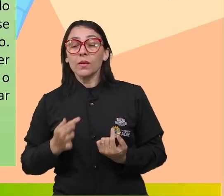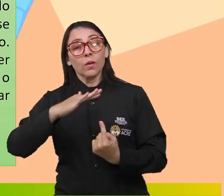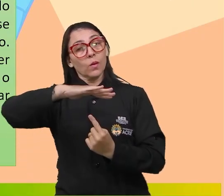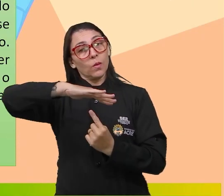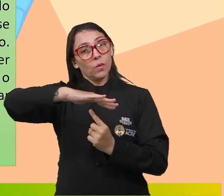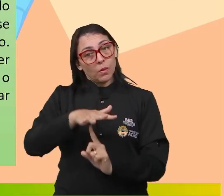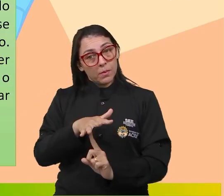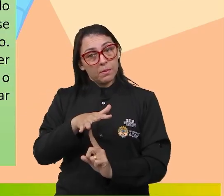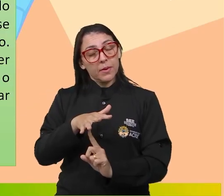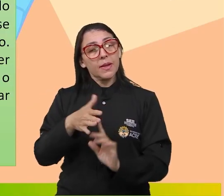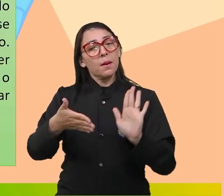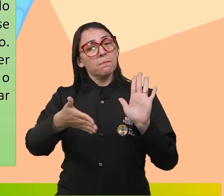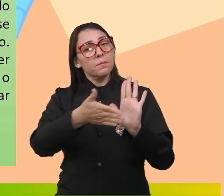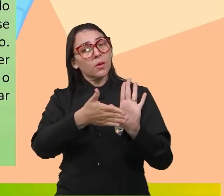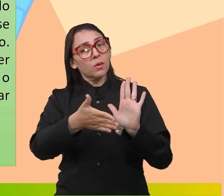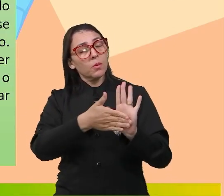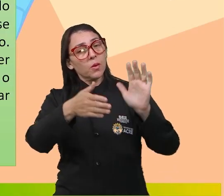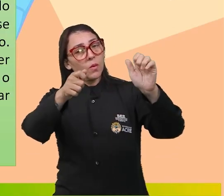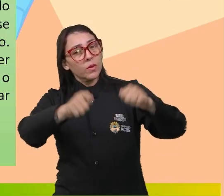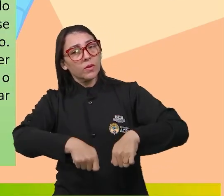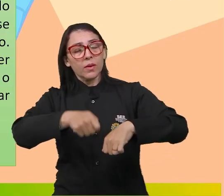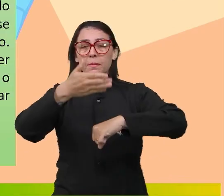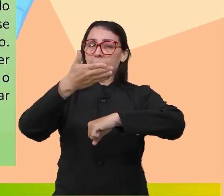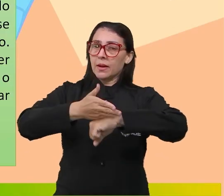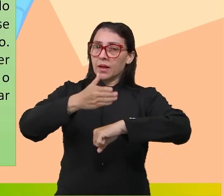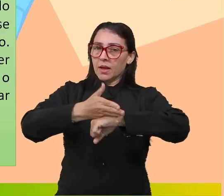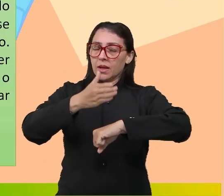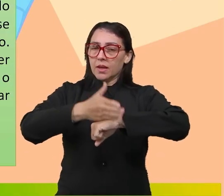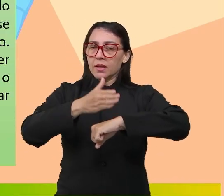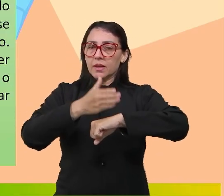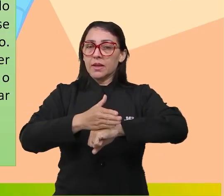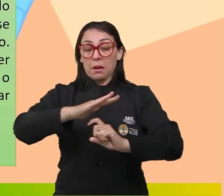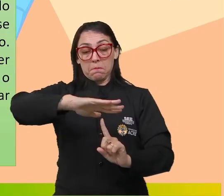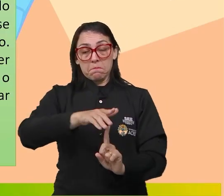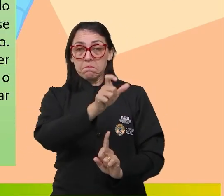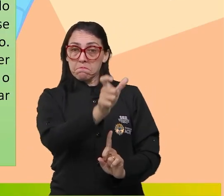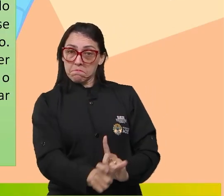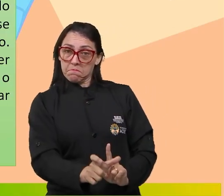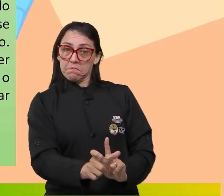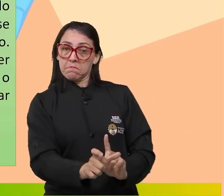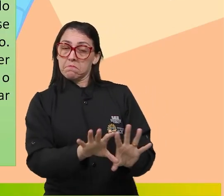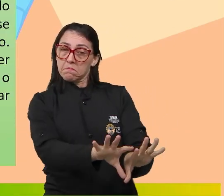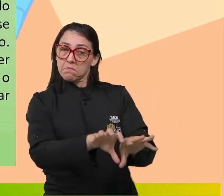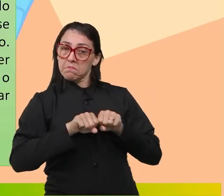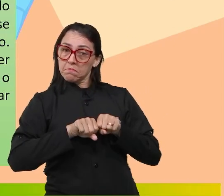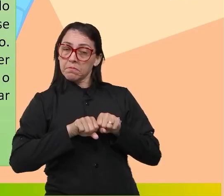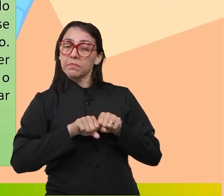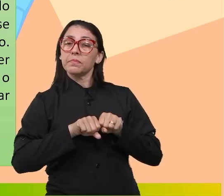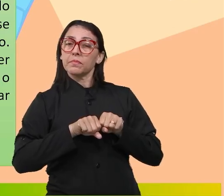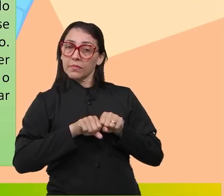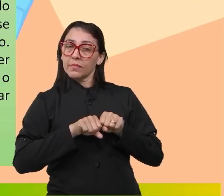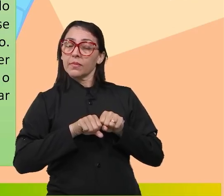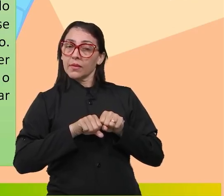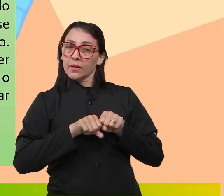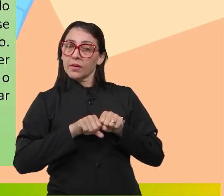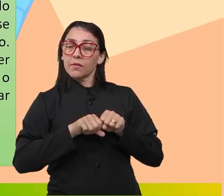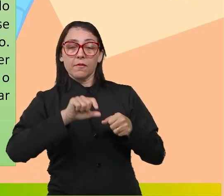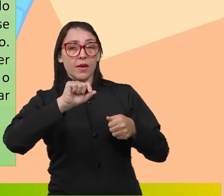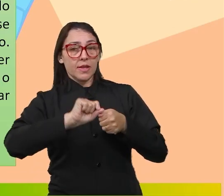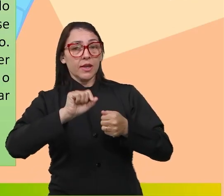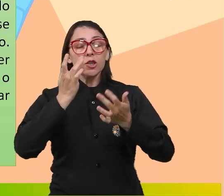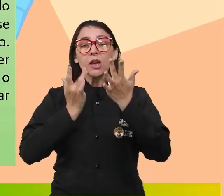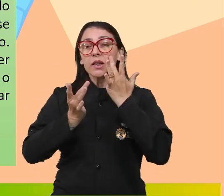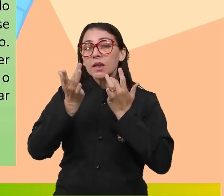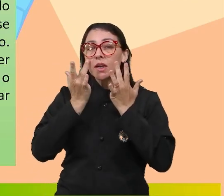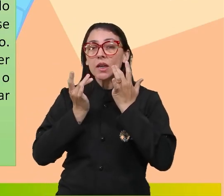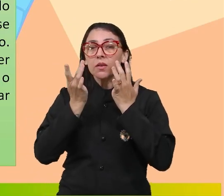oprimido. Ele propõe condições práticas para que o oprimido se aproprie dos meios do fazer